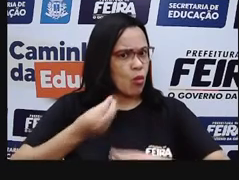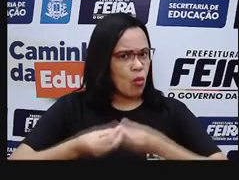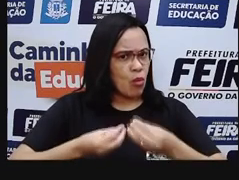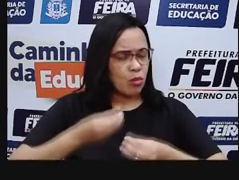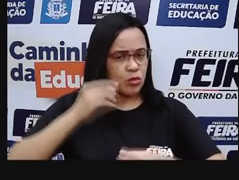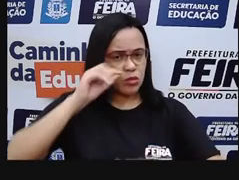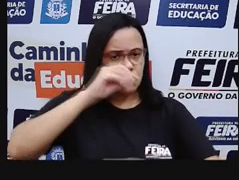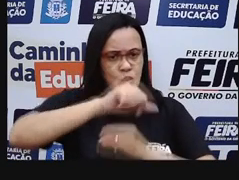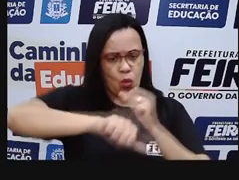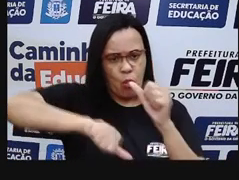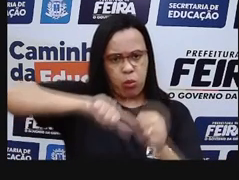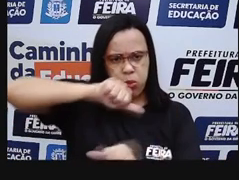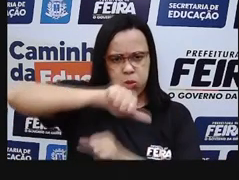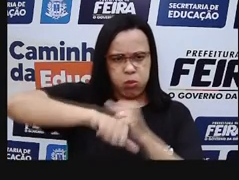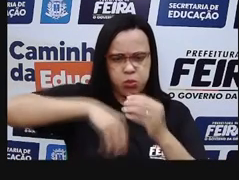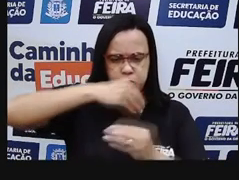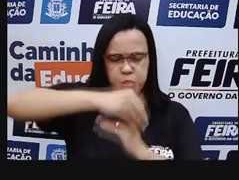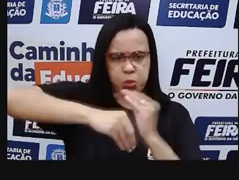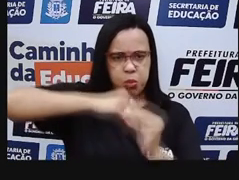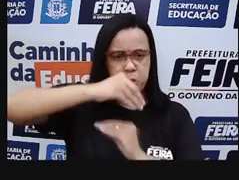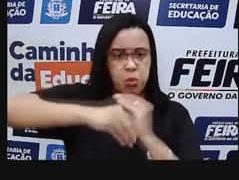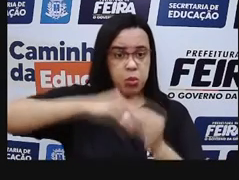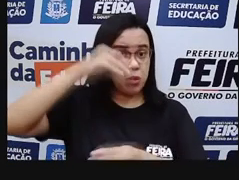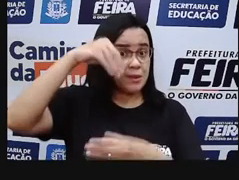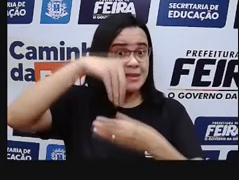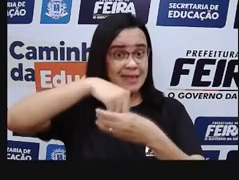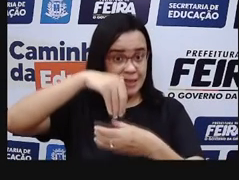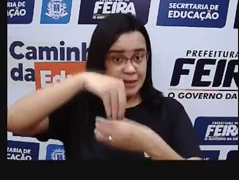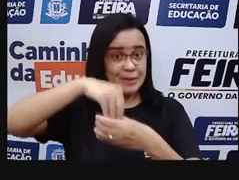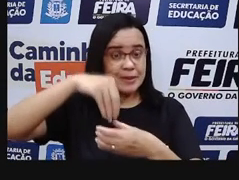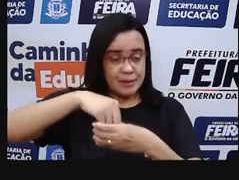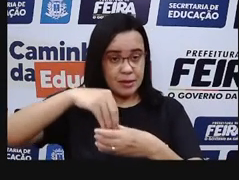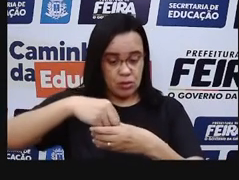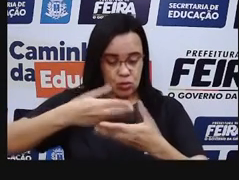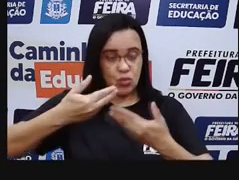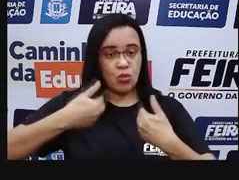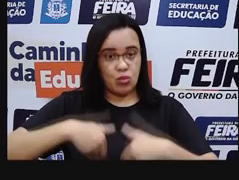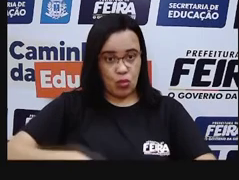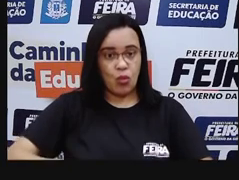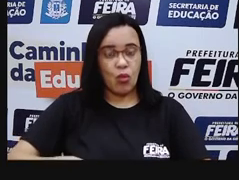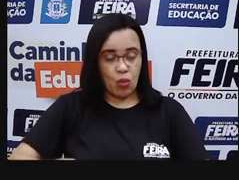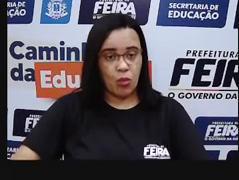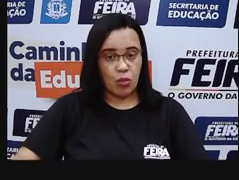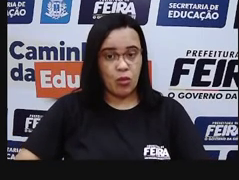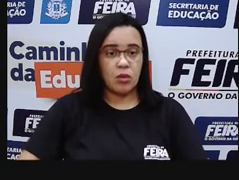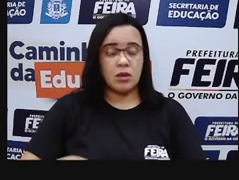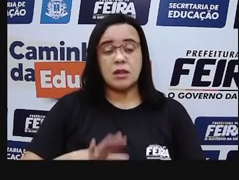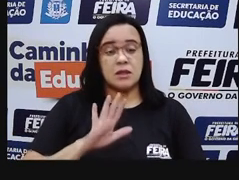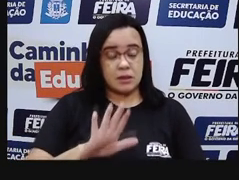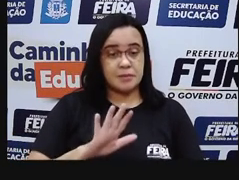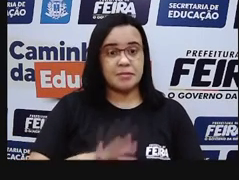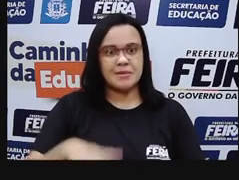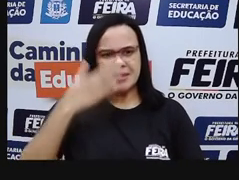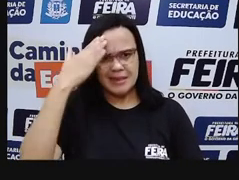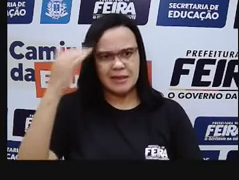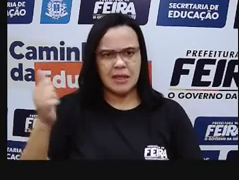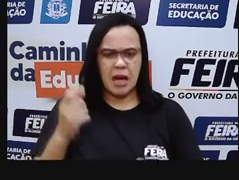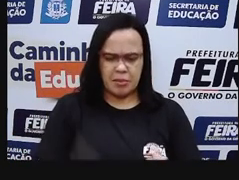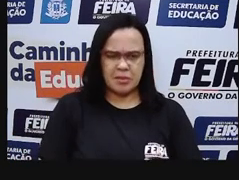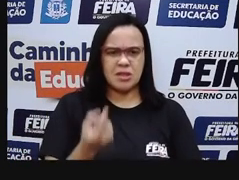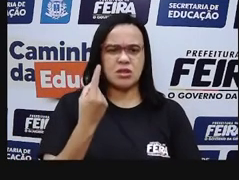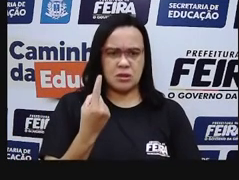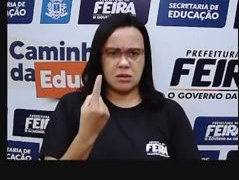para combater né esse microrganismo esse será estranho que tá no nosso